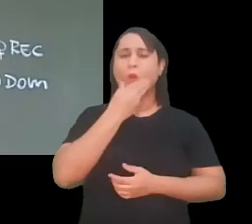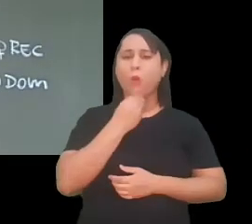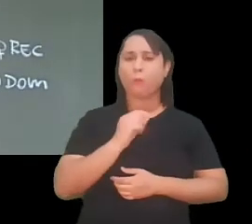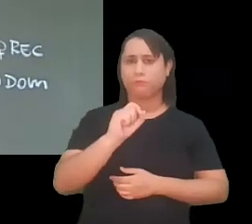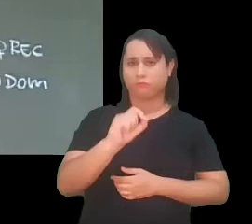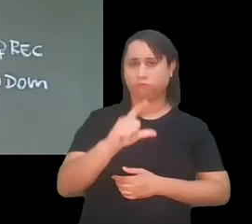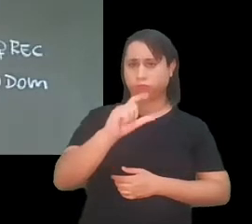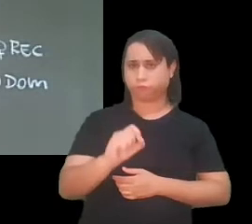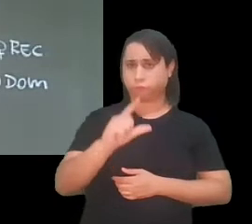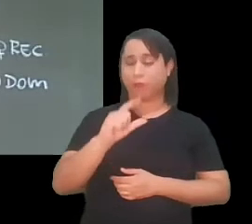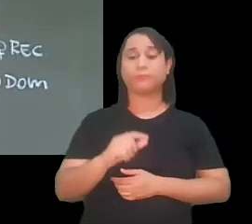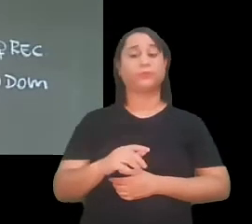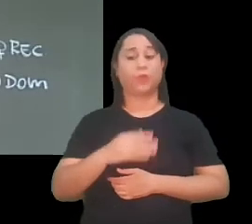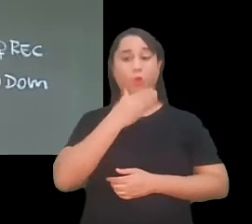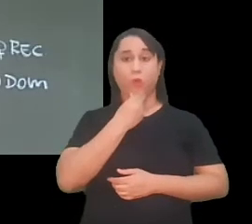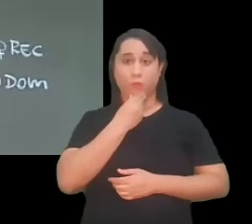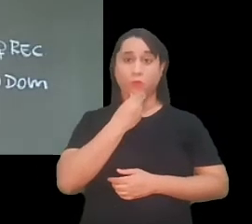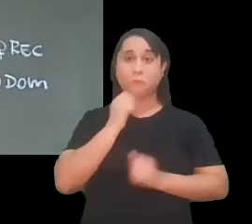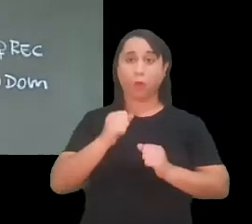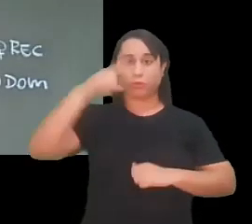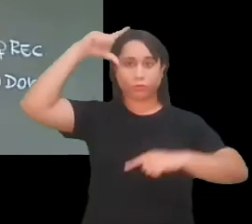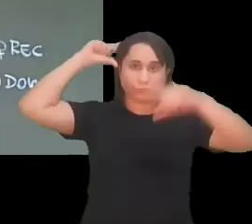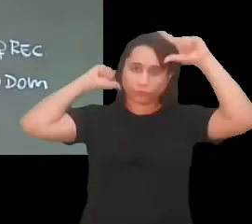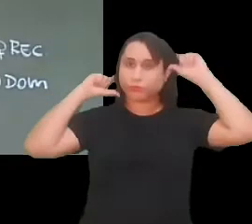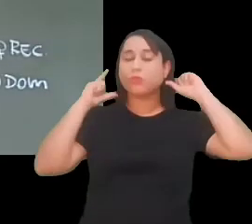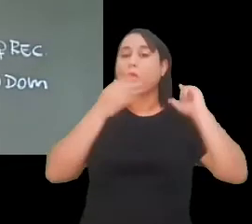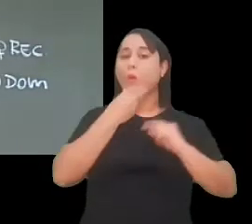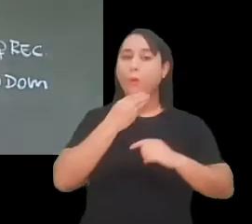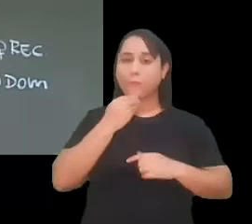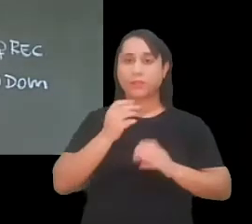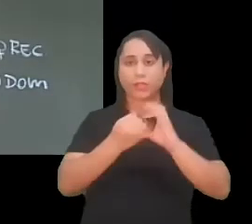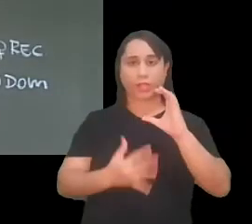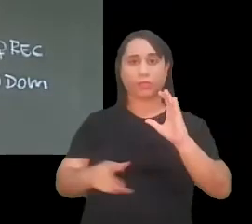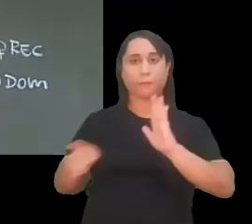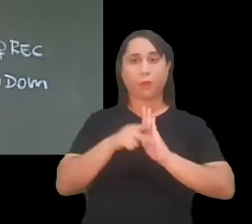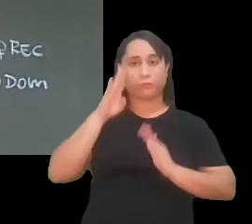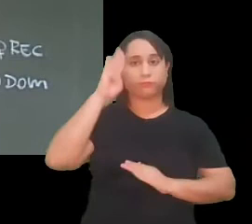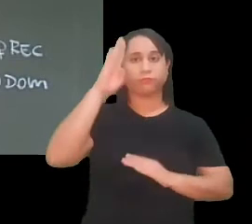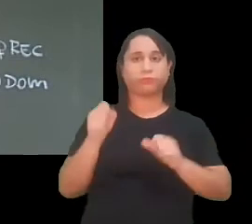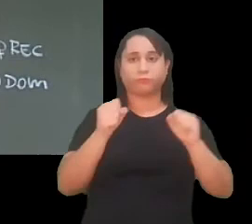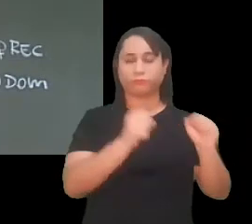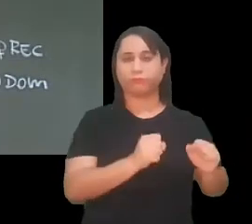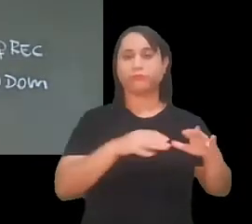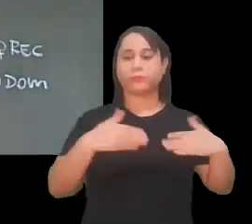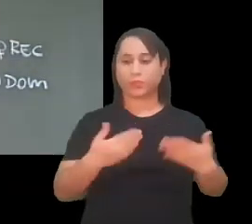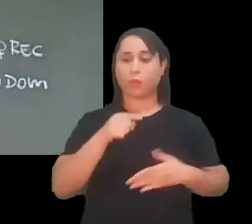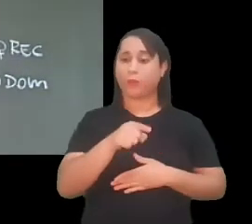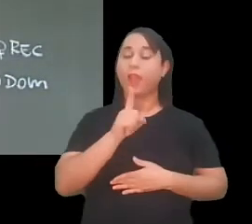causa calvície, no homem tem caráter dominante. Então, esse cara aqui, ó, Czão, ele é calvo.